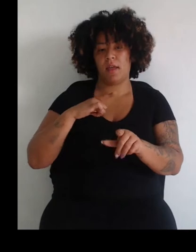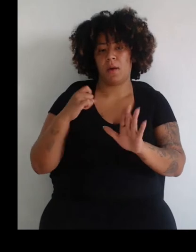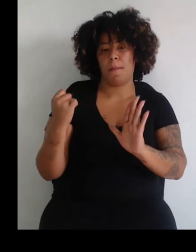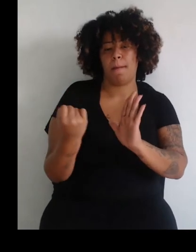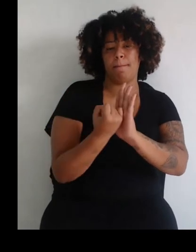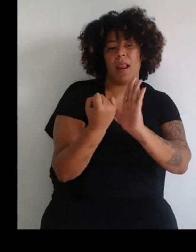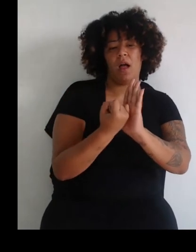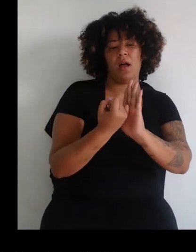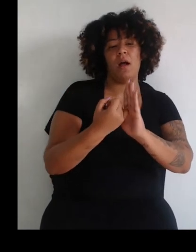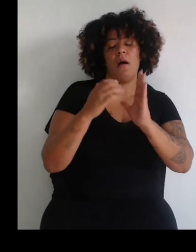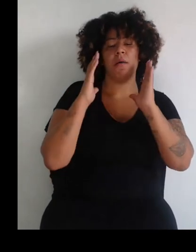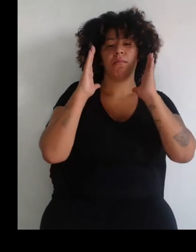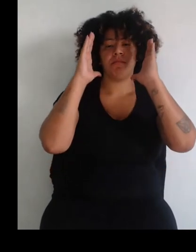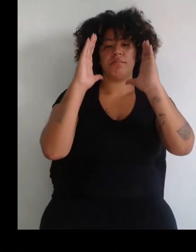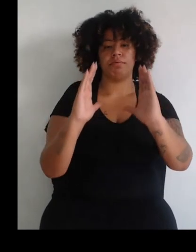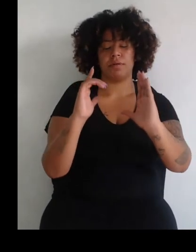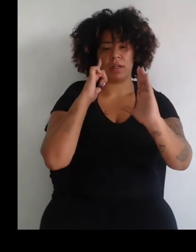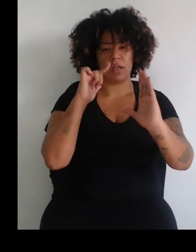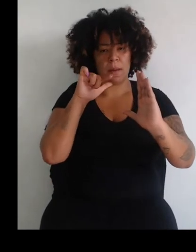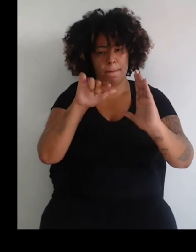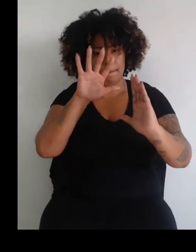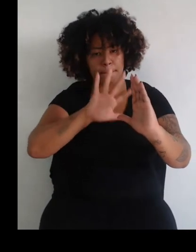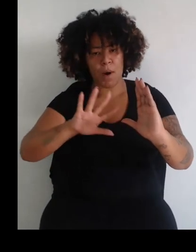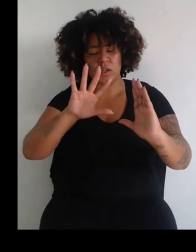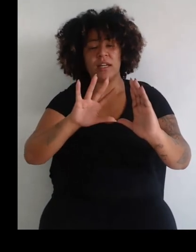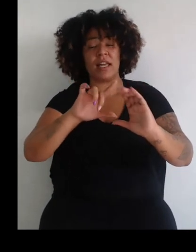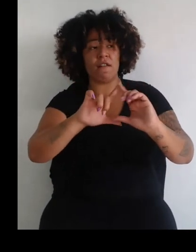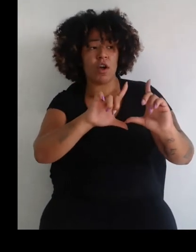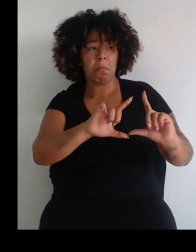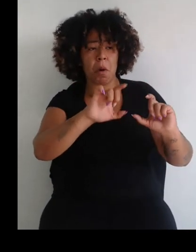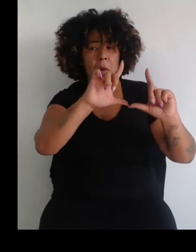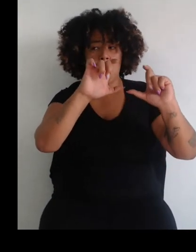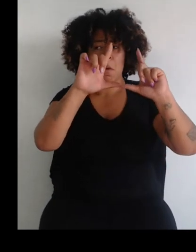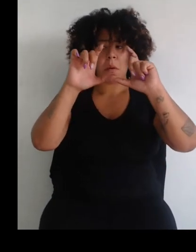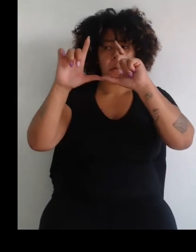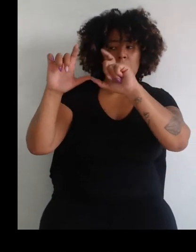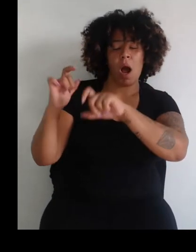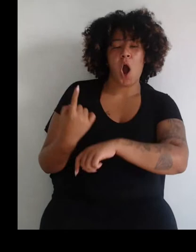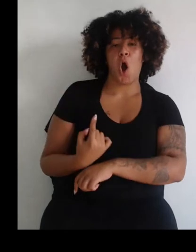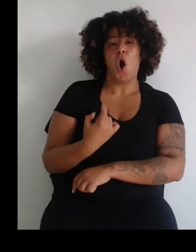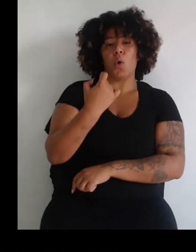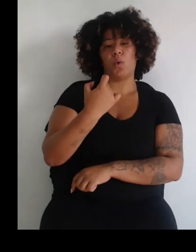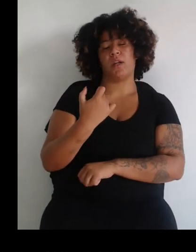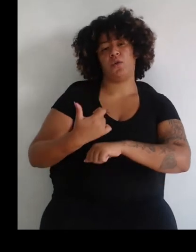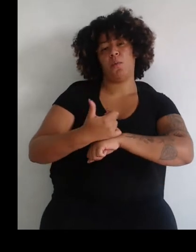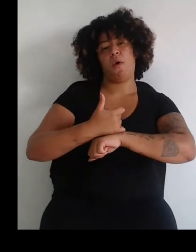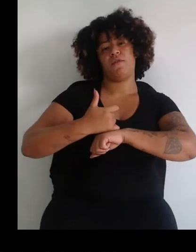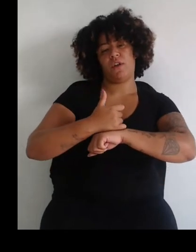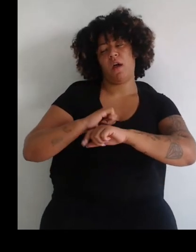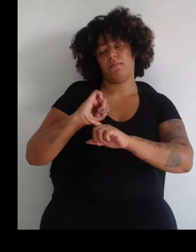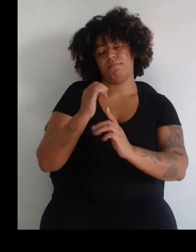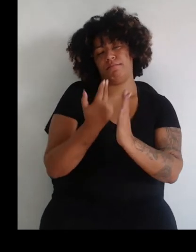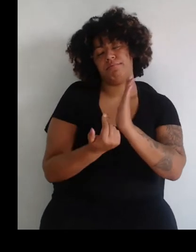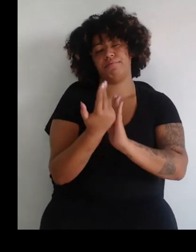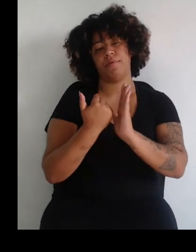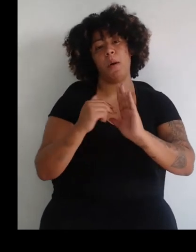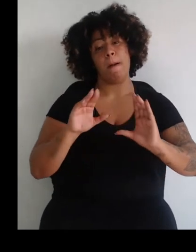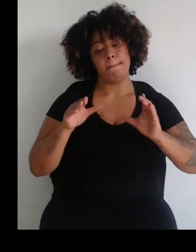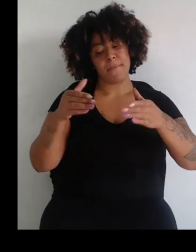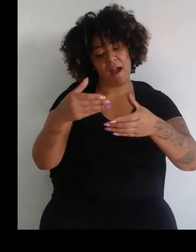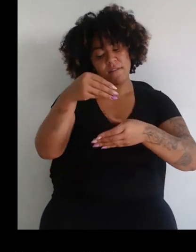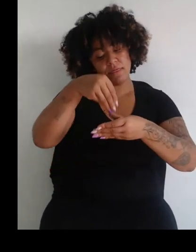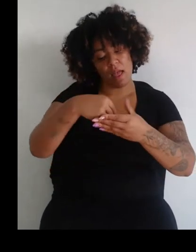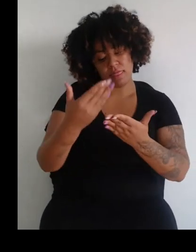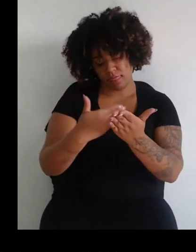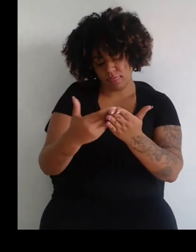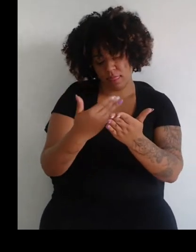tirada por ele mesmo em cabines automáticas tinha as únicas fotos do artista incluídas no livro portanto tinha muito peso